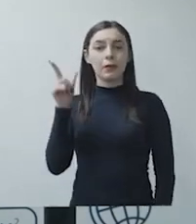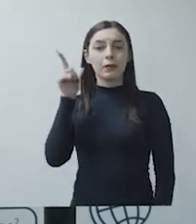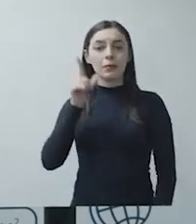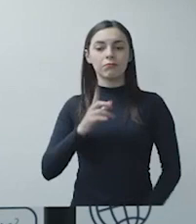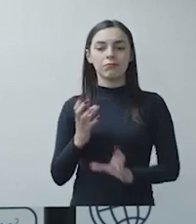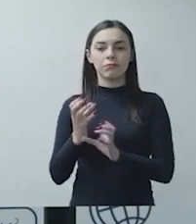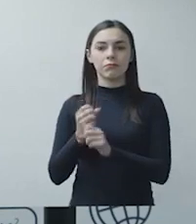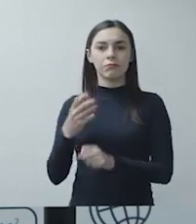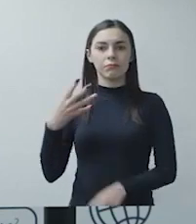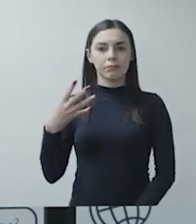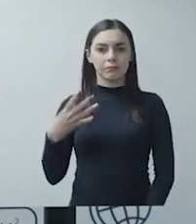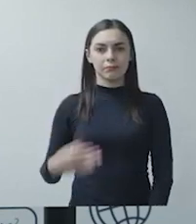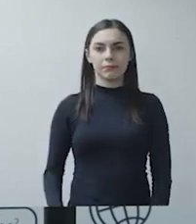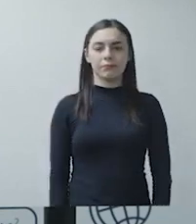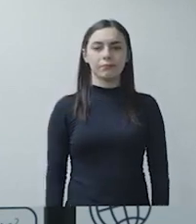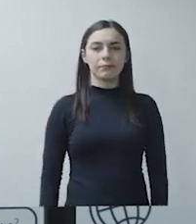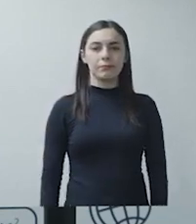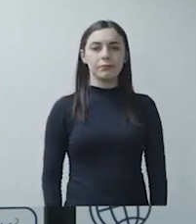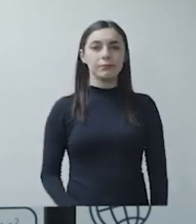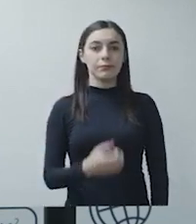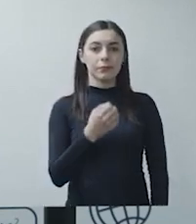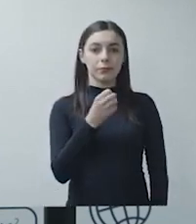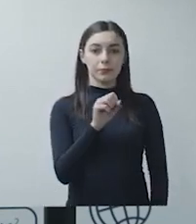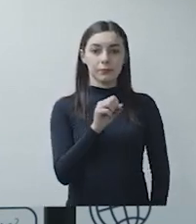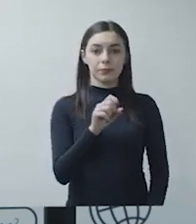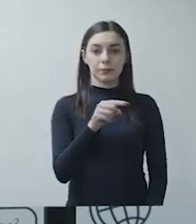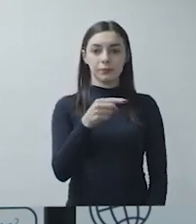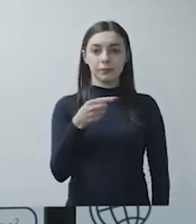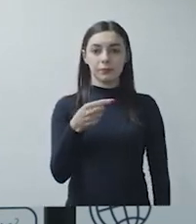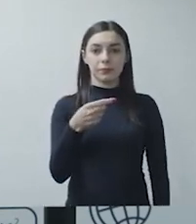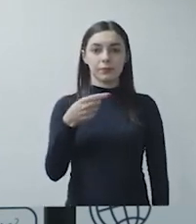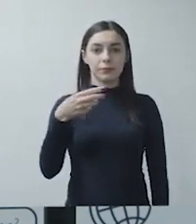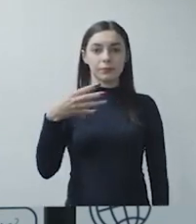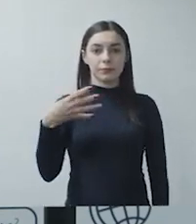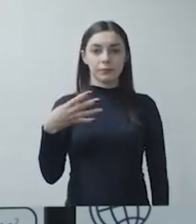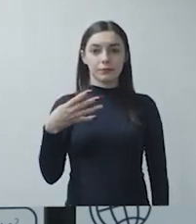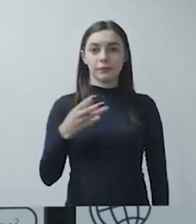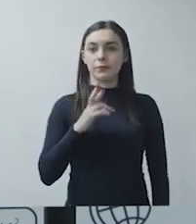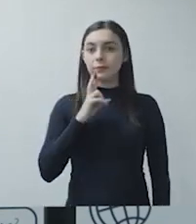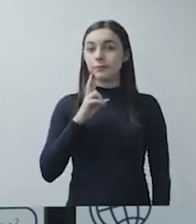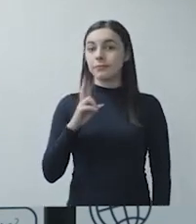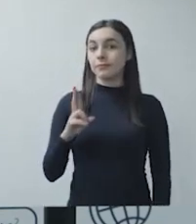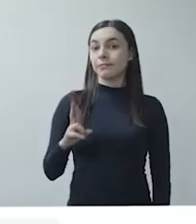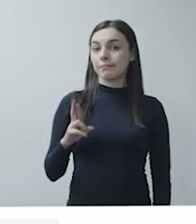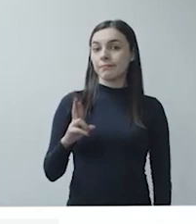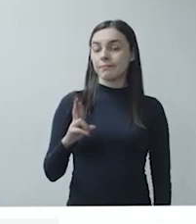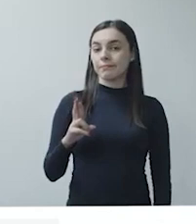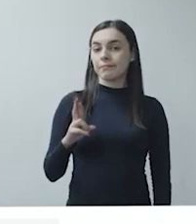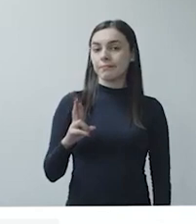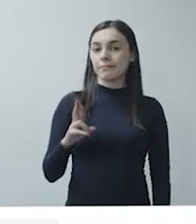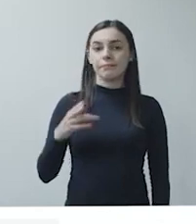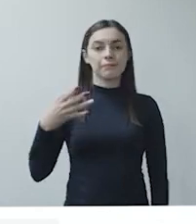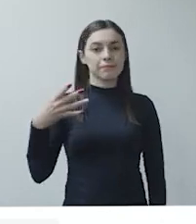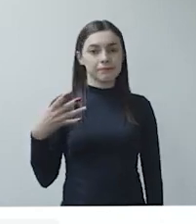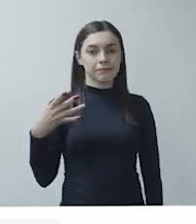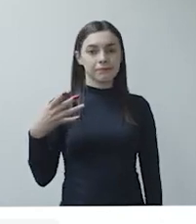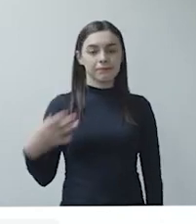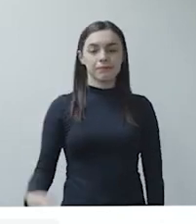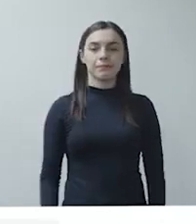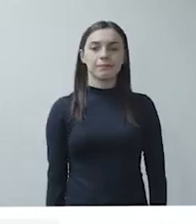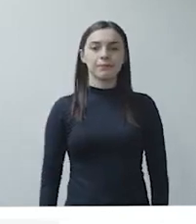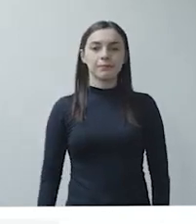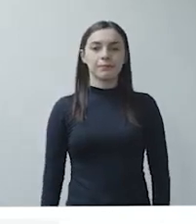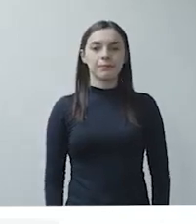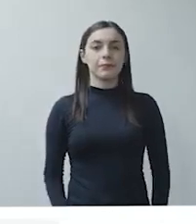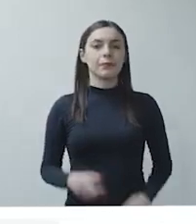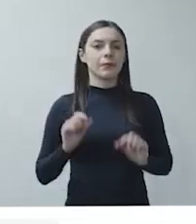4 pontos. 8 menos 4 é igual a 4.